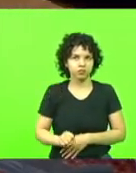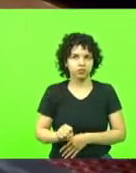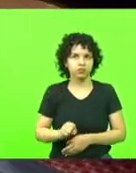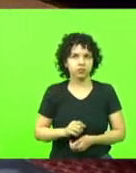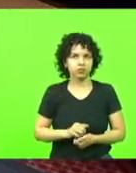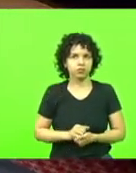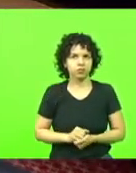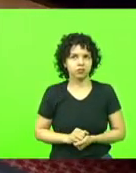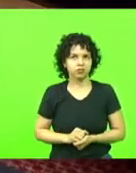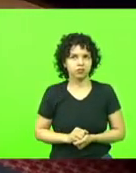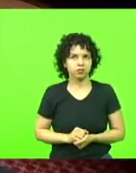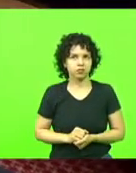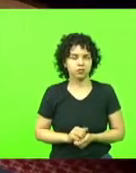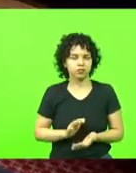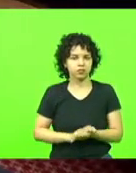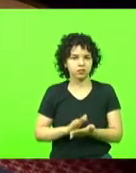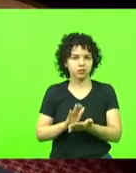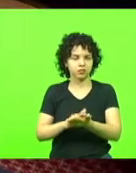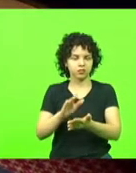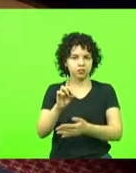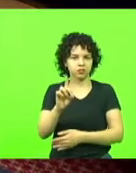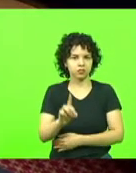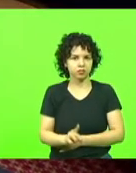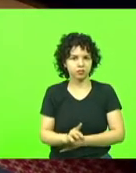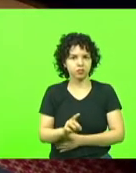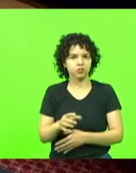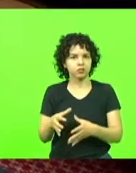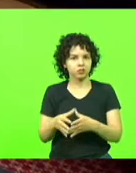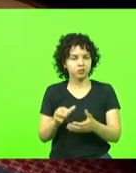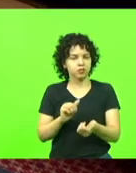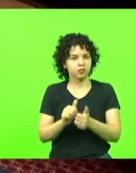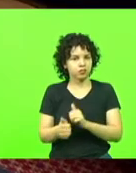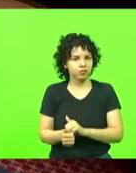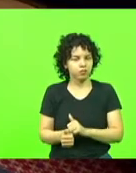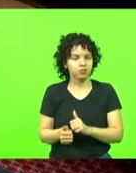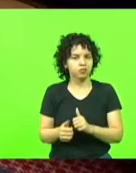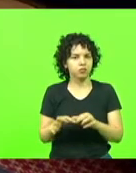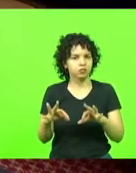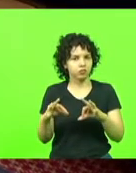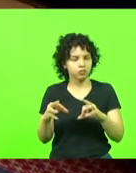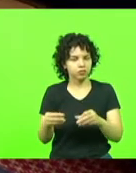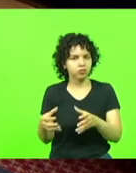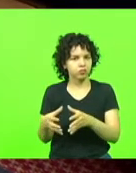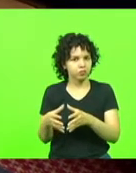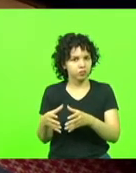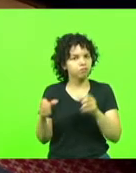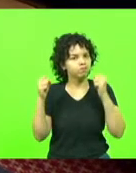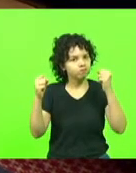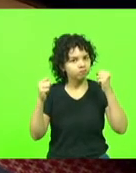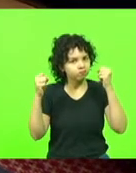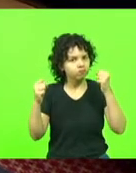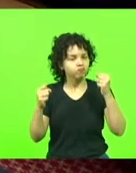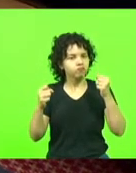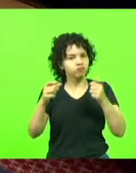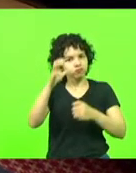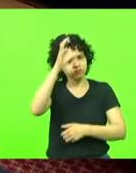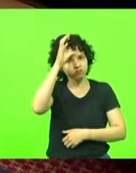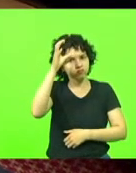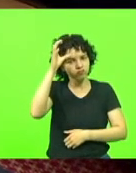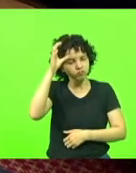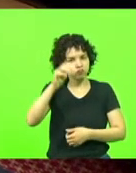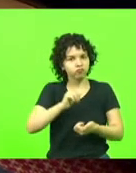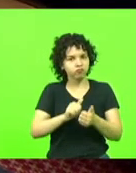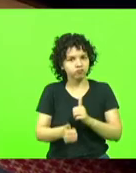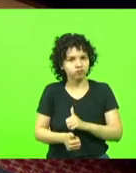em nome da região sul, parabenizar a diretoria, os jogadores e toda a torcida do Criciúma Esporte Clube, né, por esta